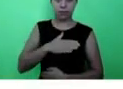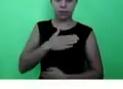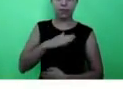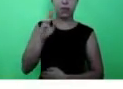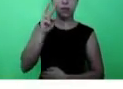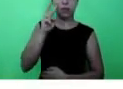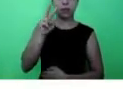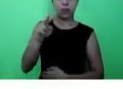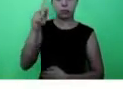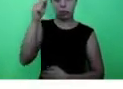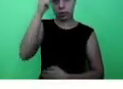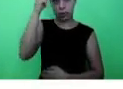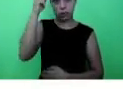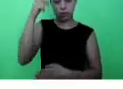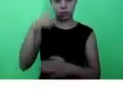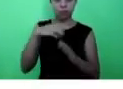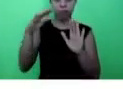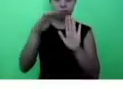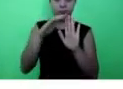classificados.